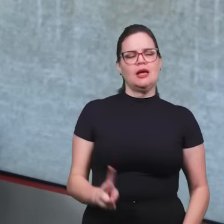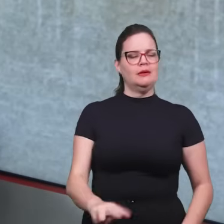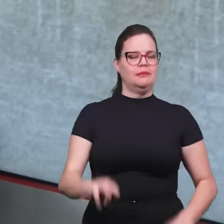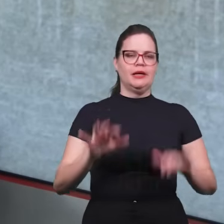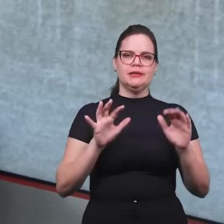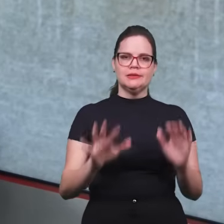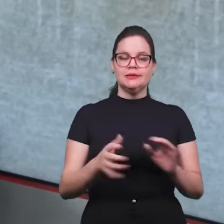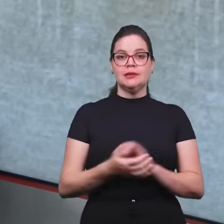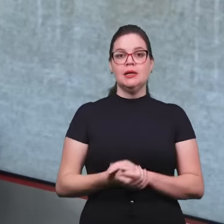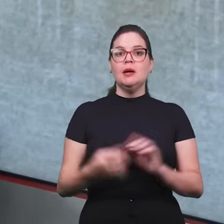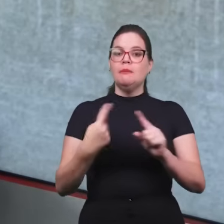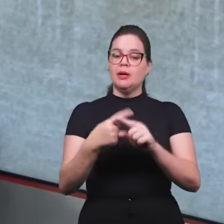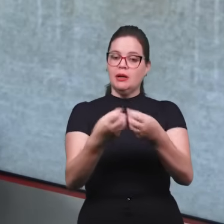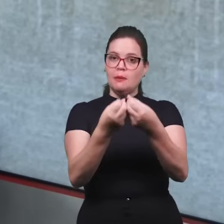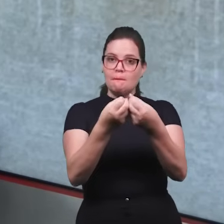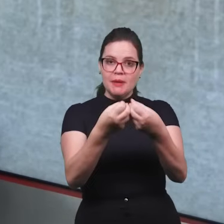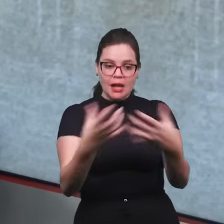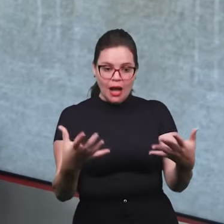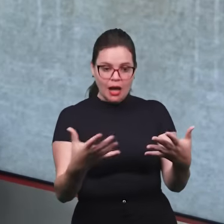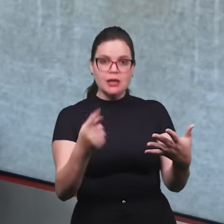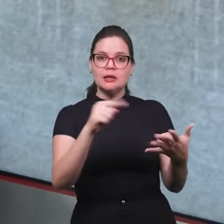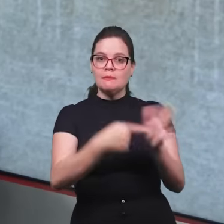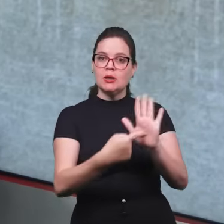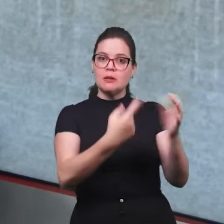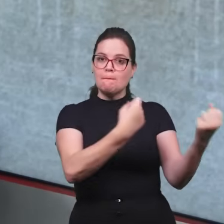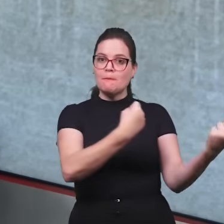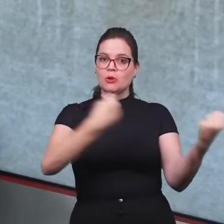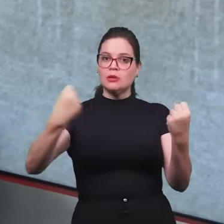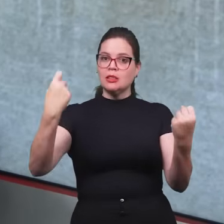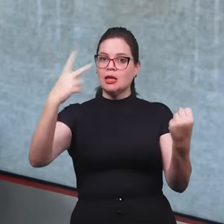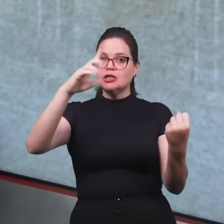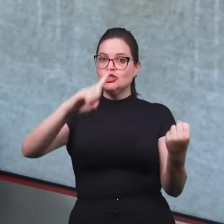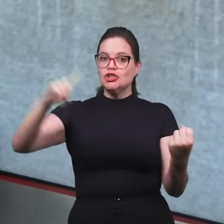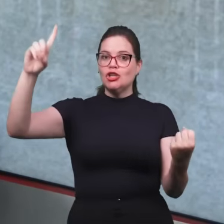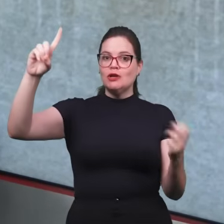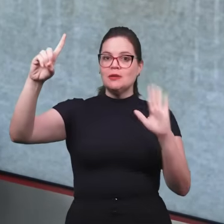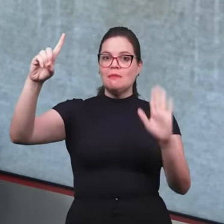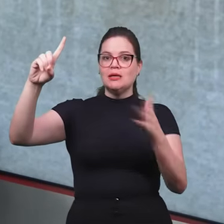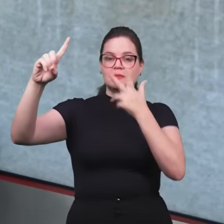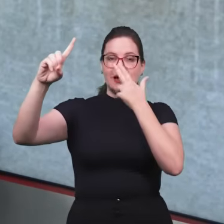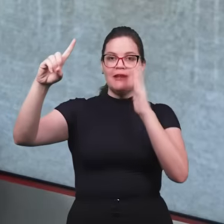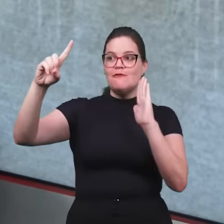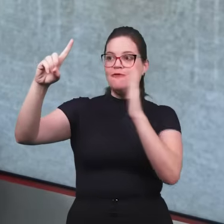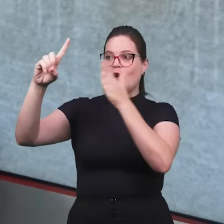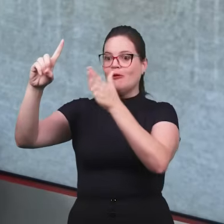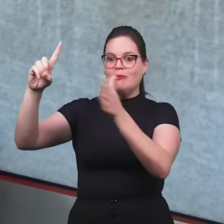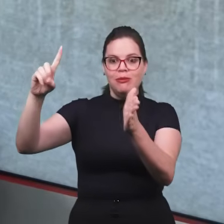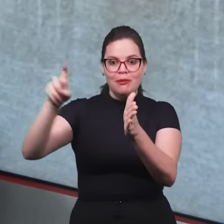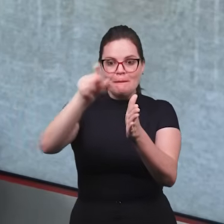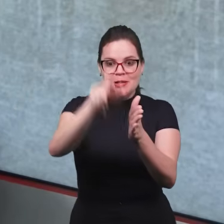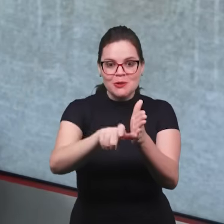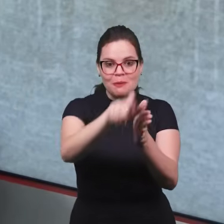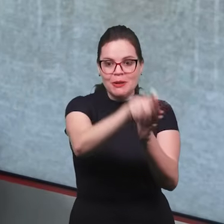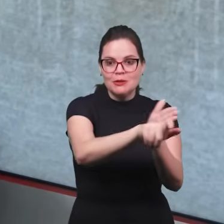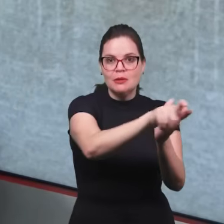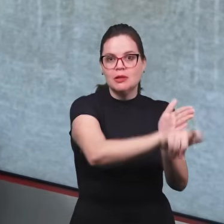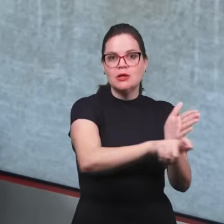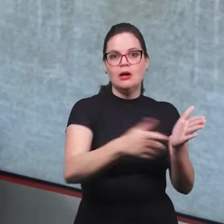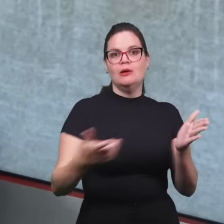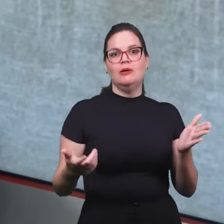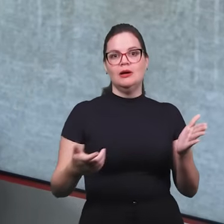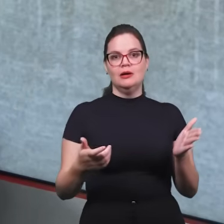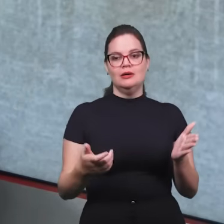para o poder divino, mas o povo rapidamente desviou ali o foco para